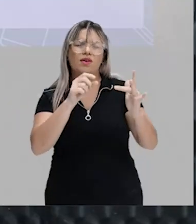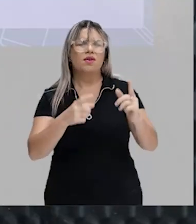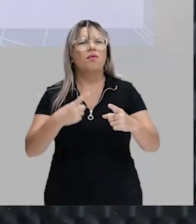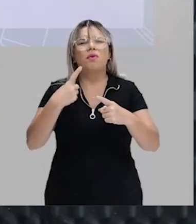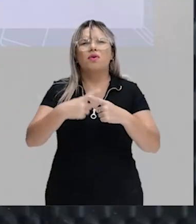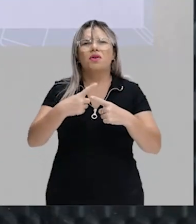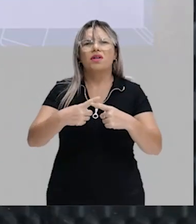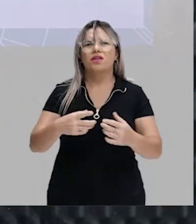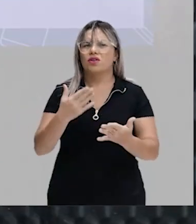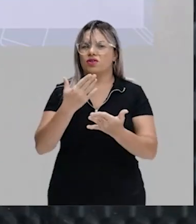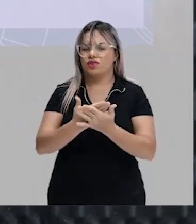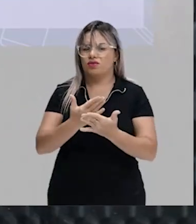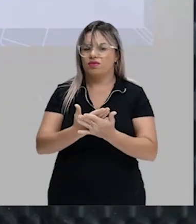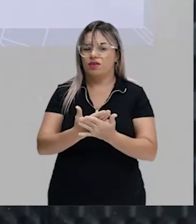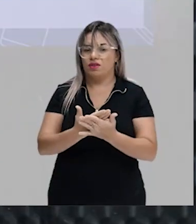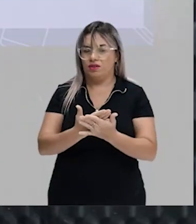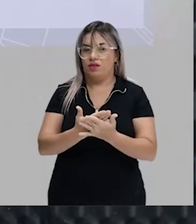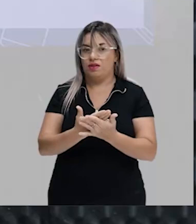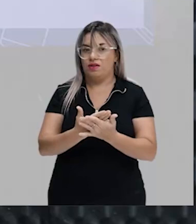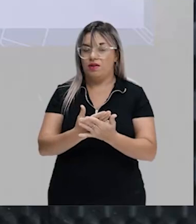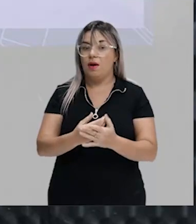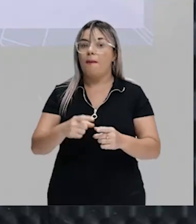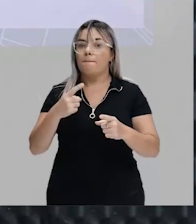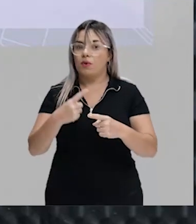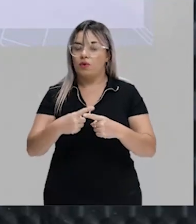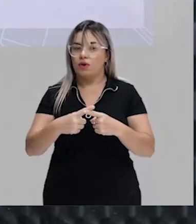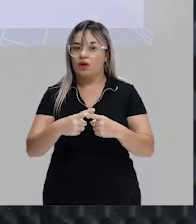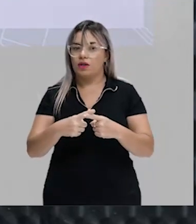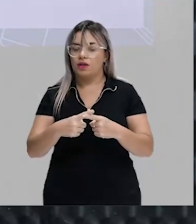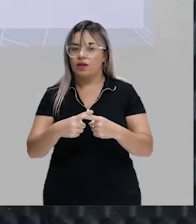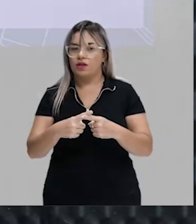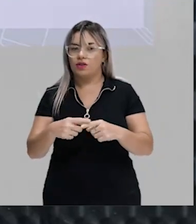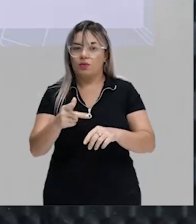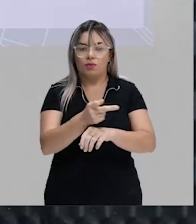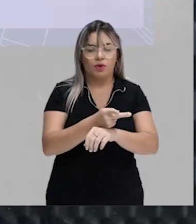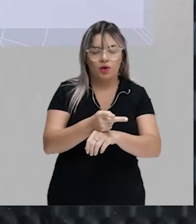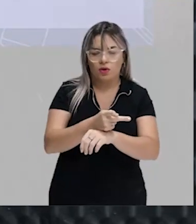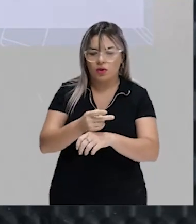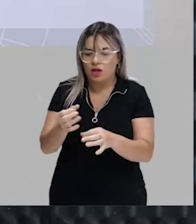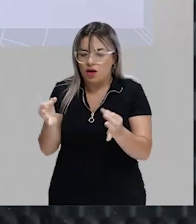entendimento da perfeição como obra de arte, dentro